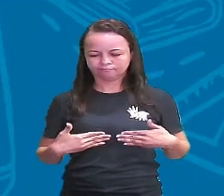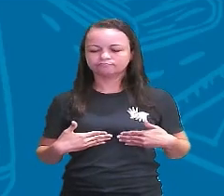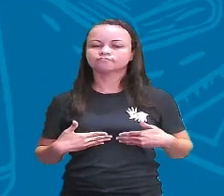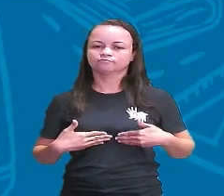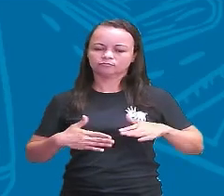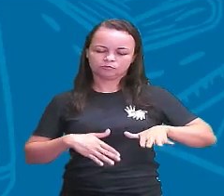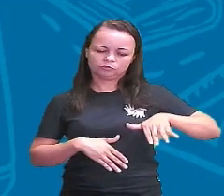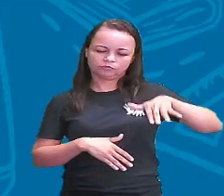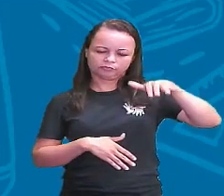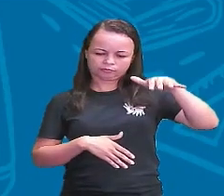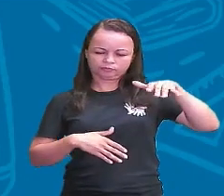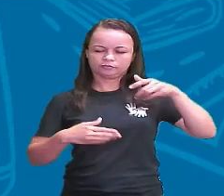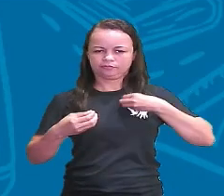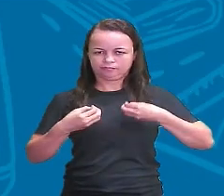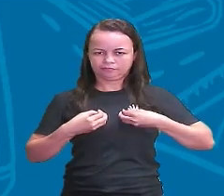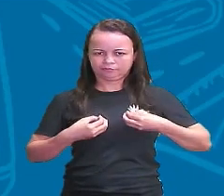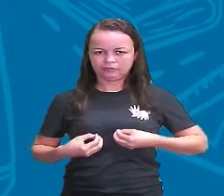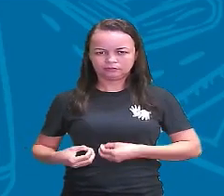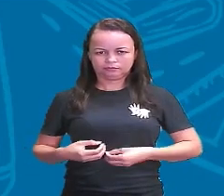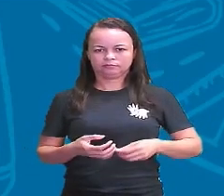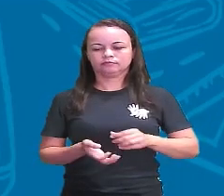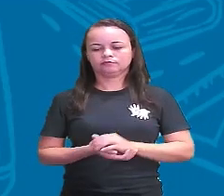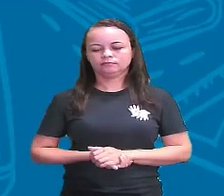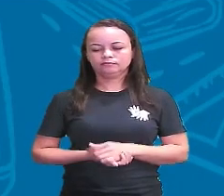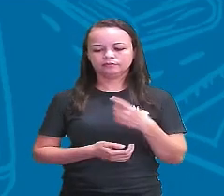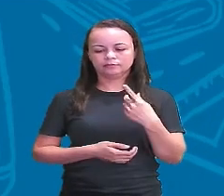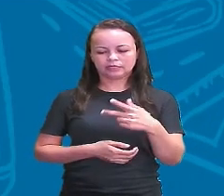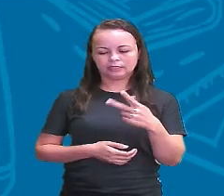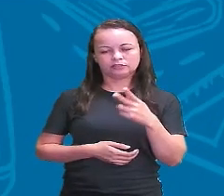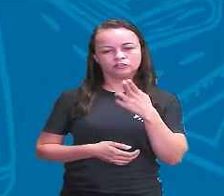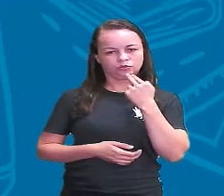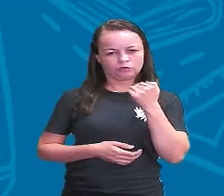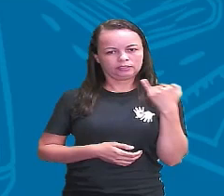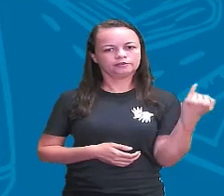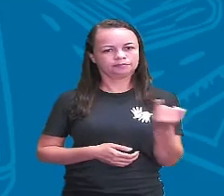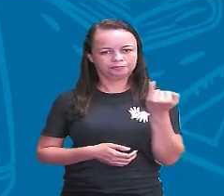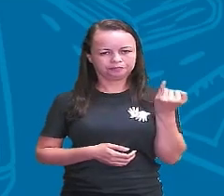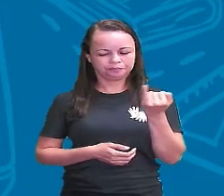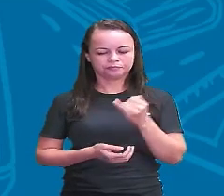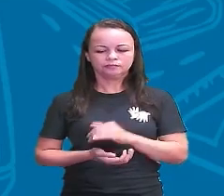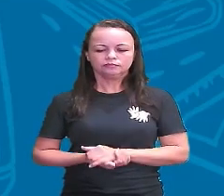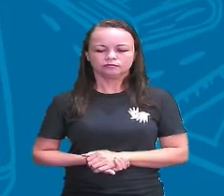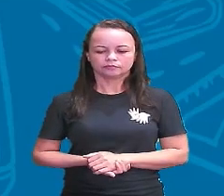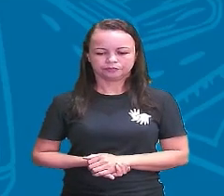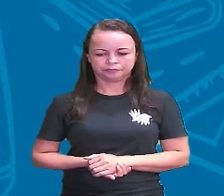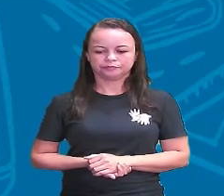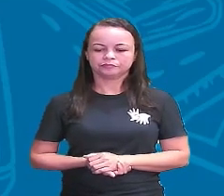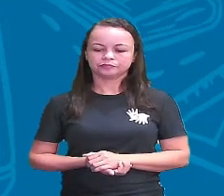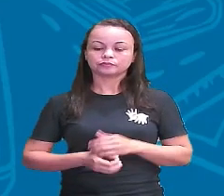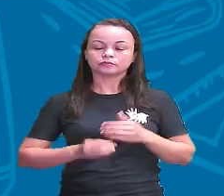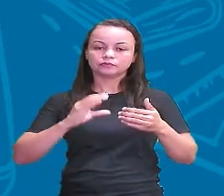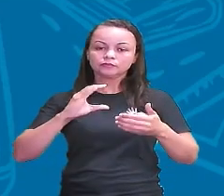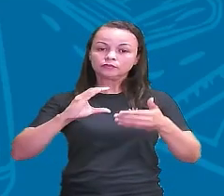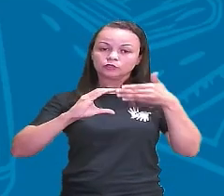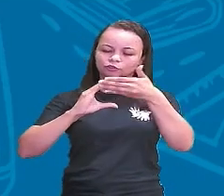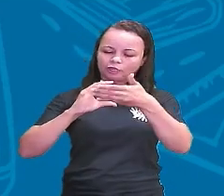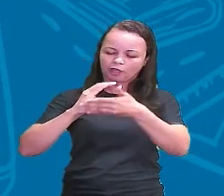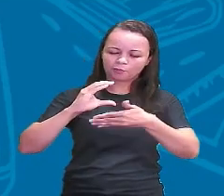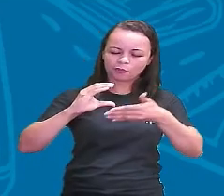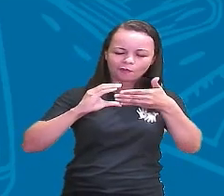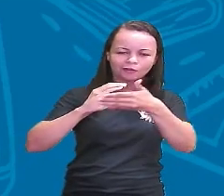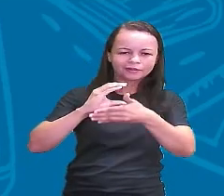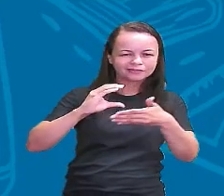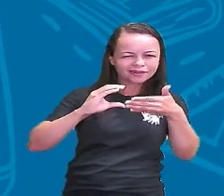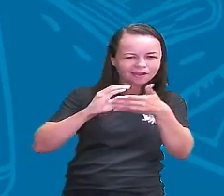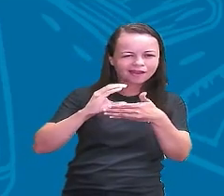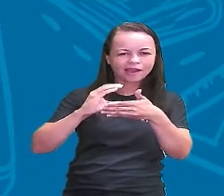do nosso organismo, tá certo? Esses nutrientes, eles são importantíssimos. Os carboidratos, né? Eles estão